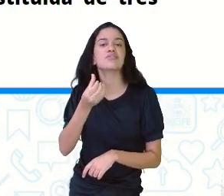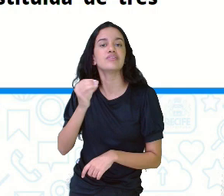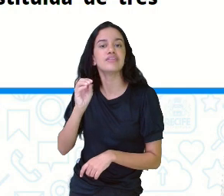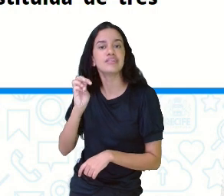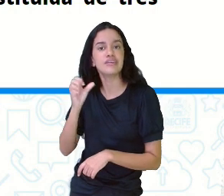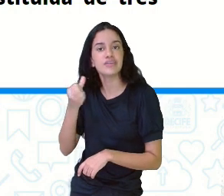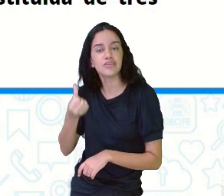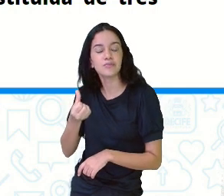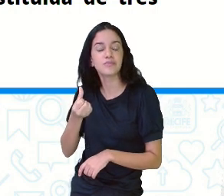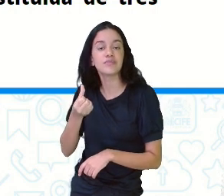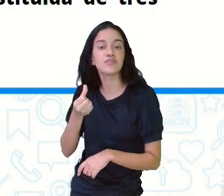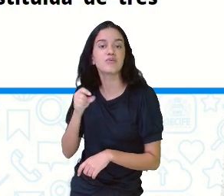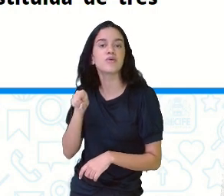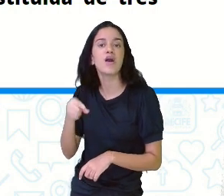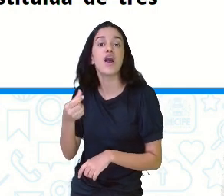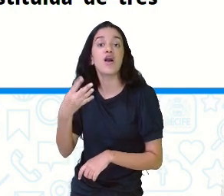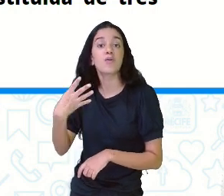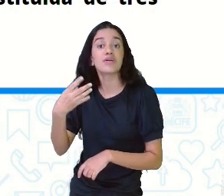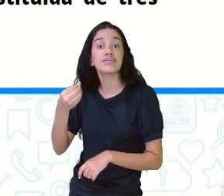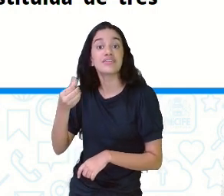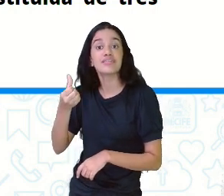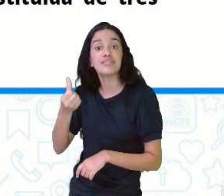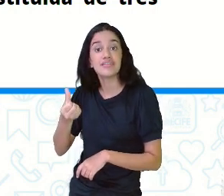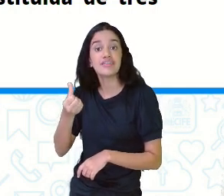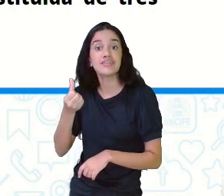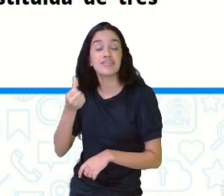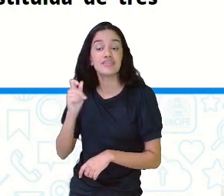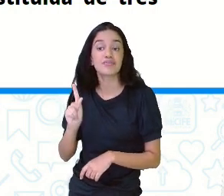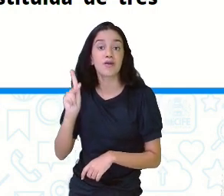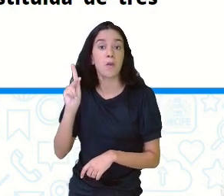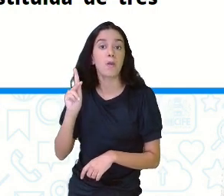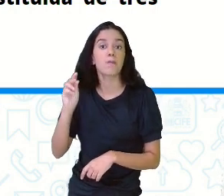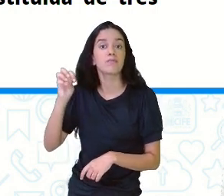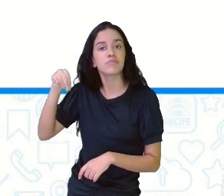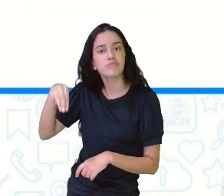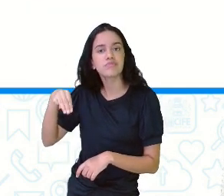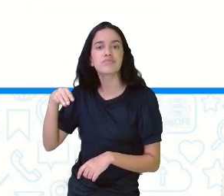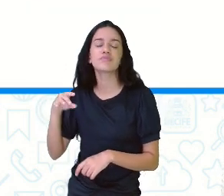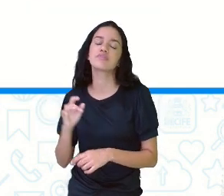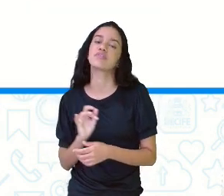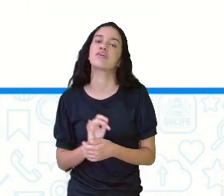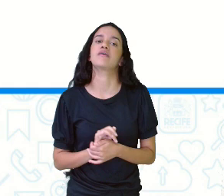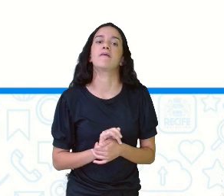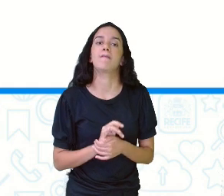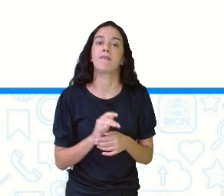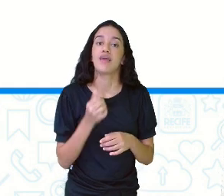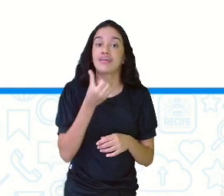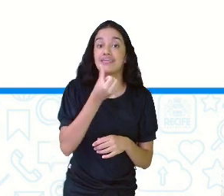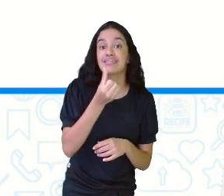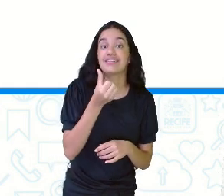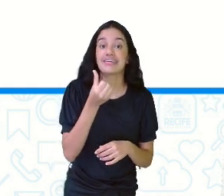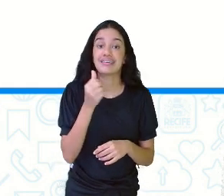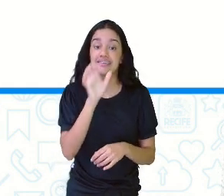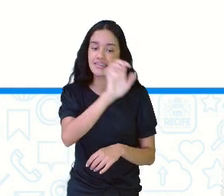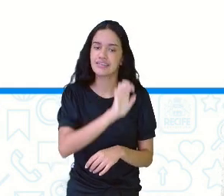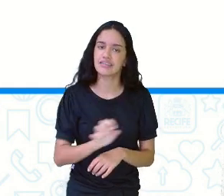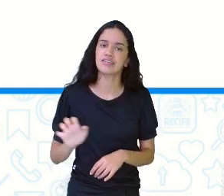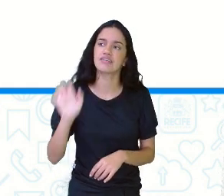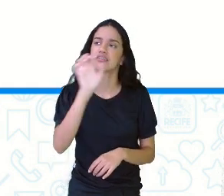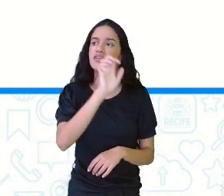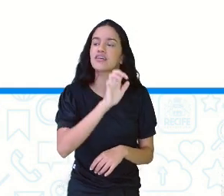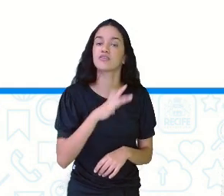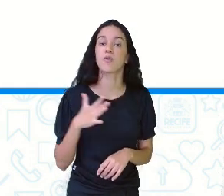1.606.403 quilômetros quadrados e é constituída de 3 estados. Aí eu venho para a